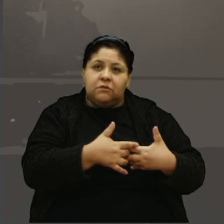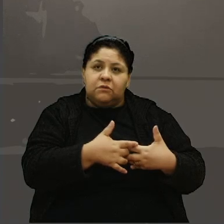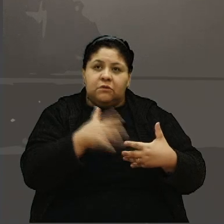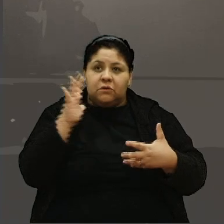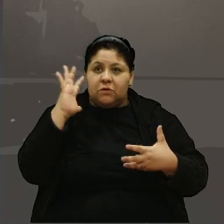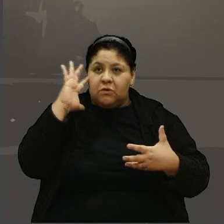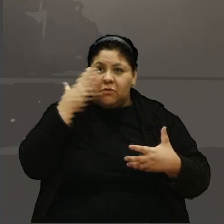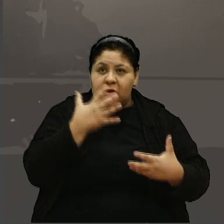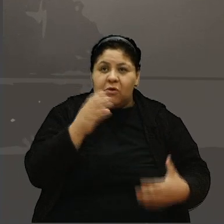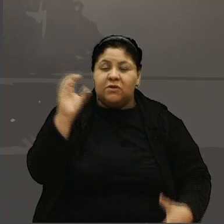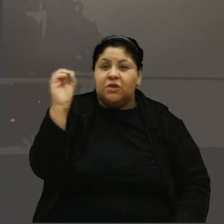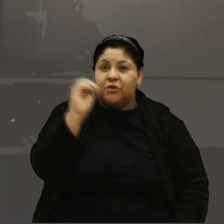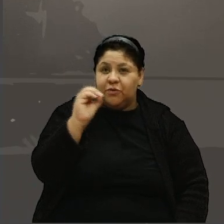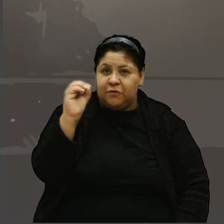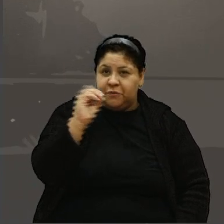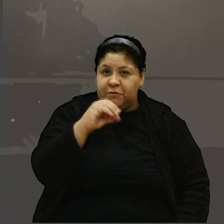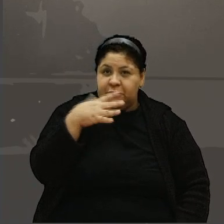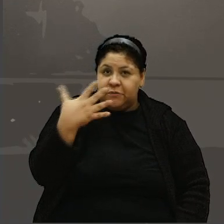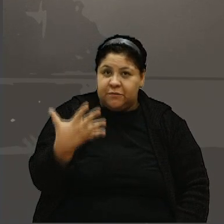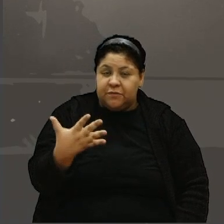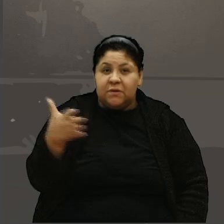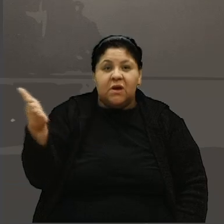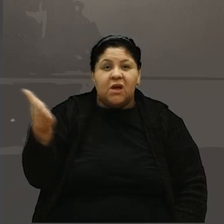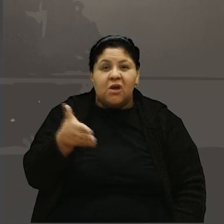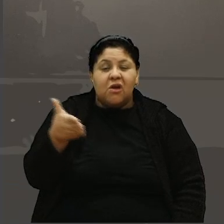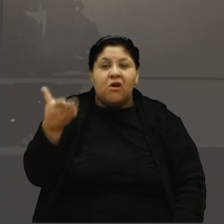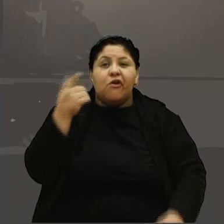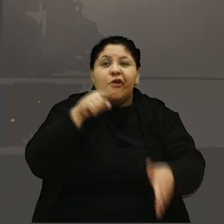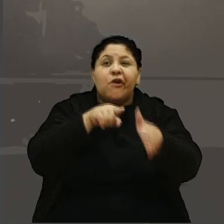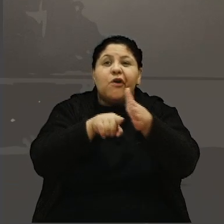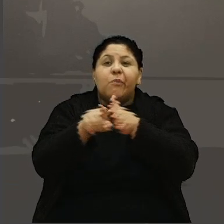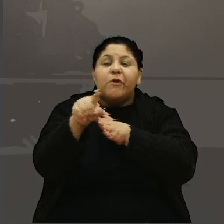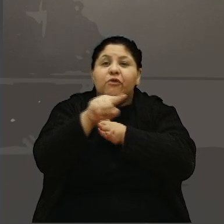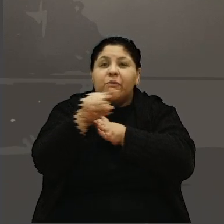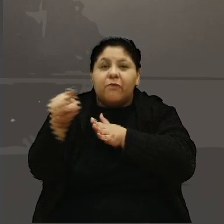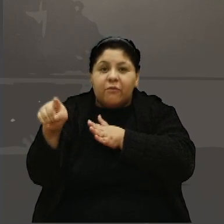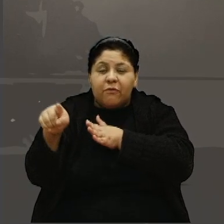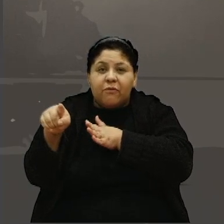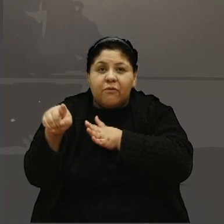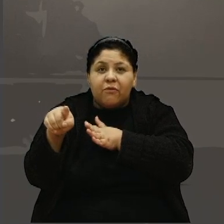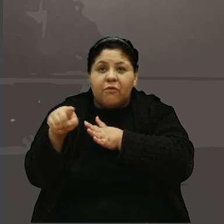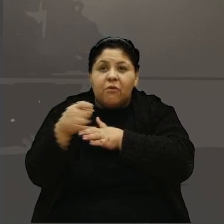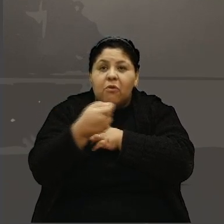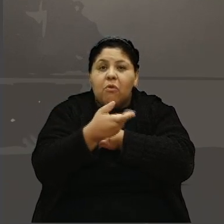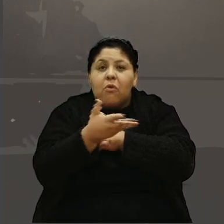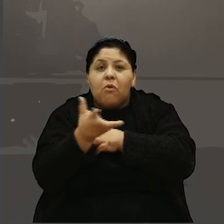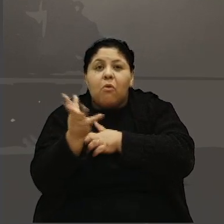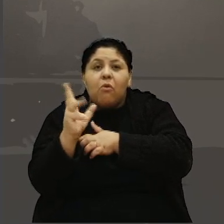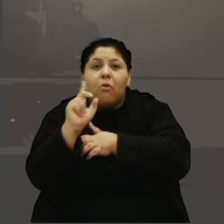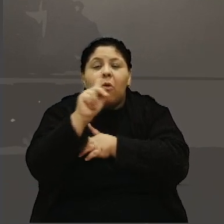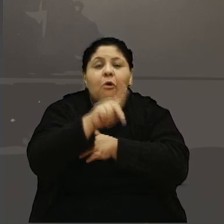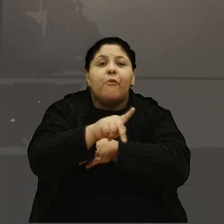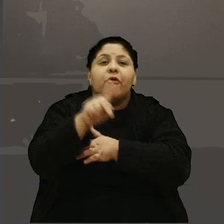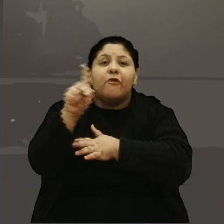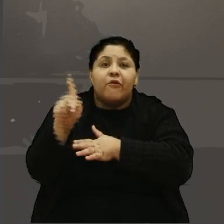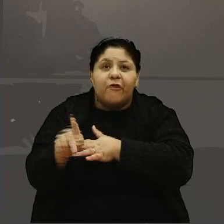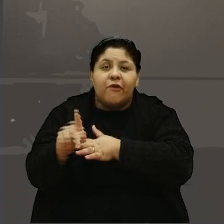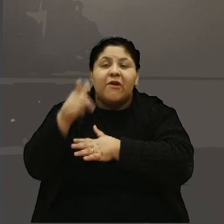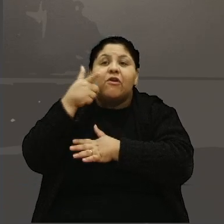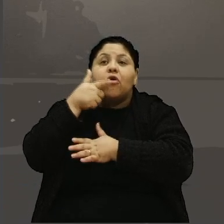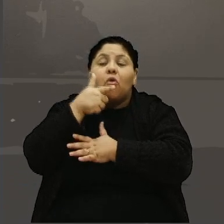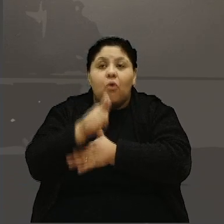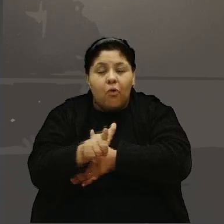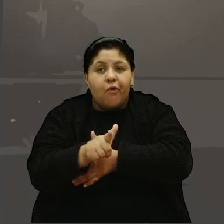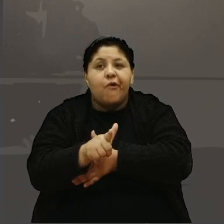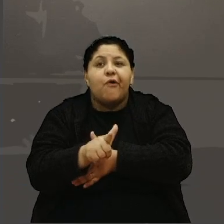Aconteceu em outubro. E agora eu pergunto para vocês, qual o professor que